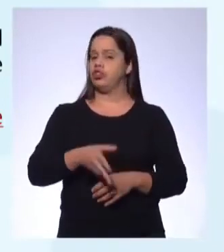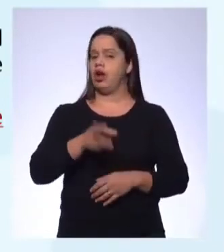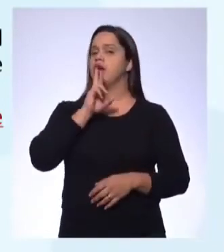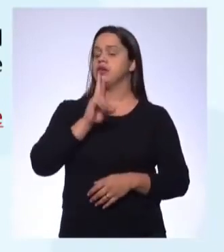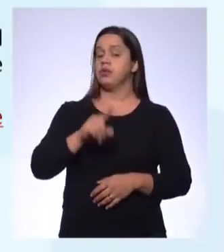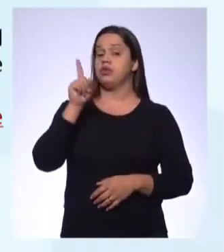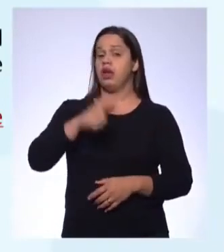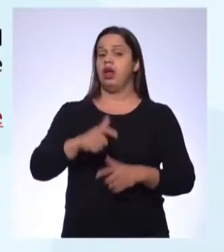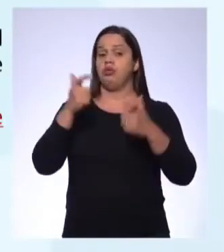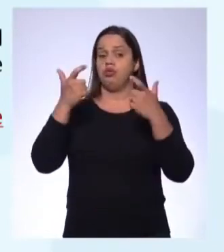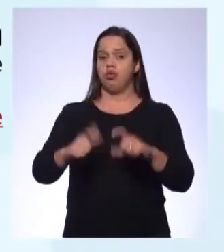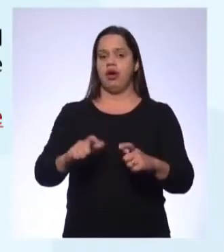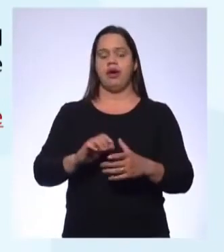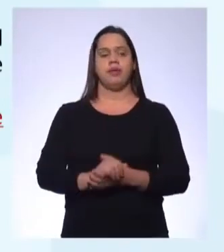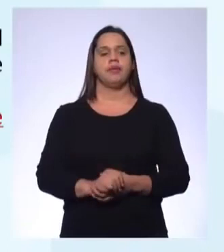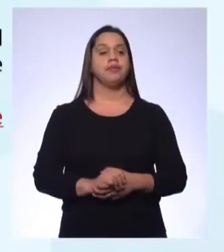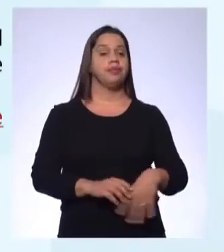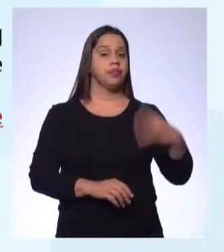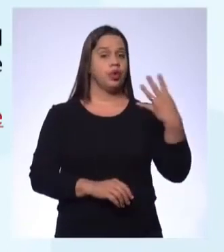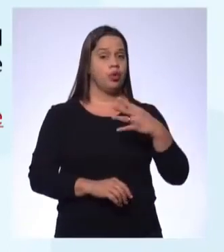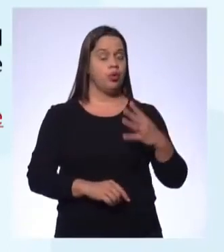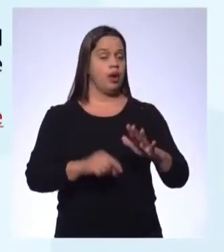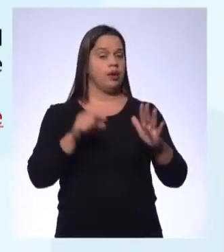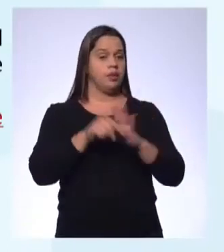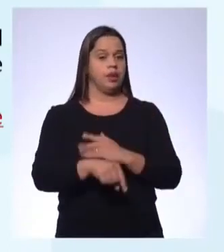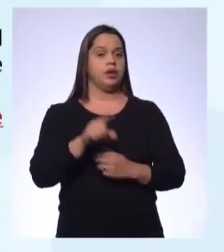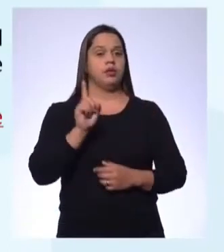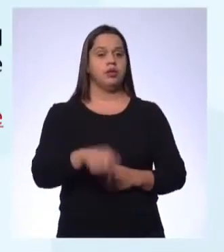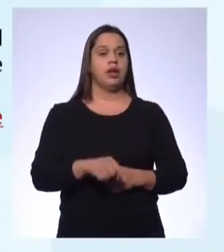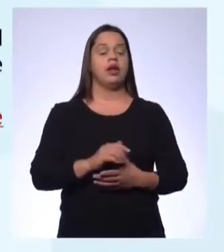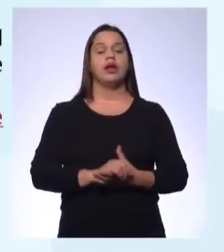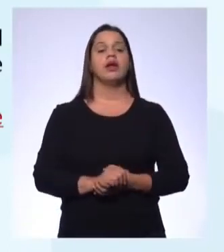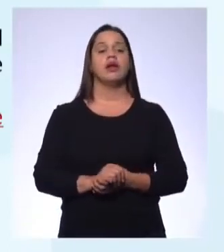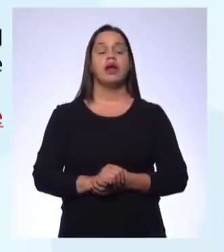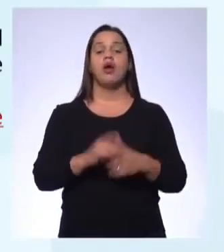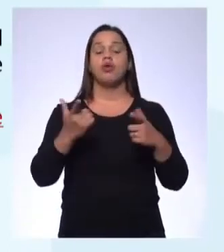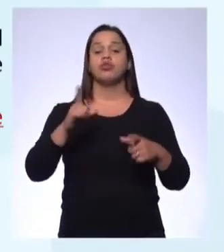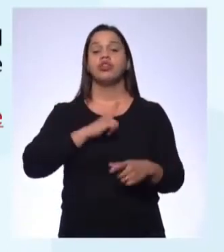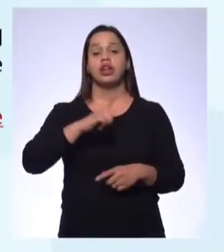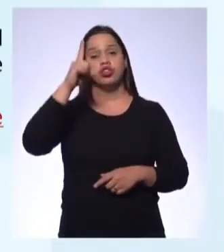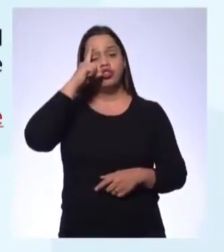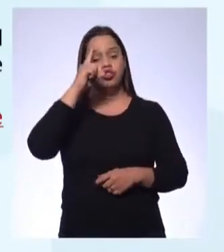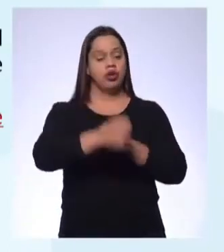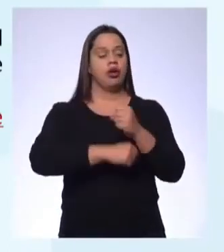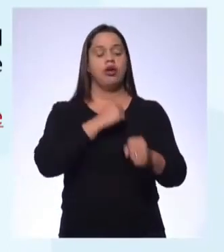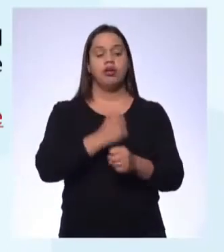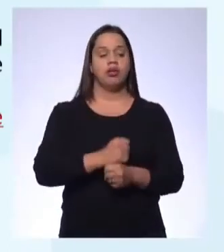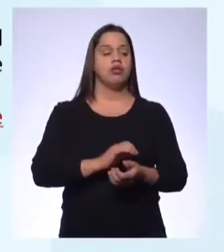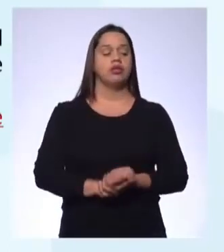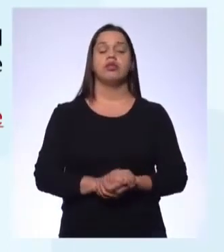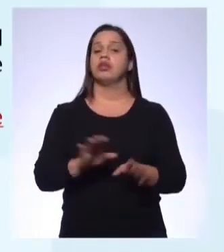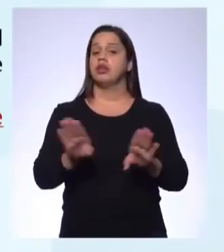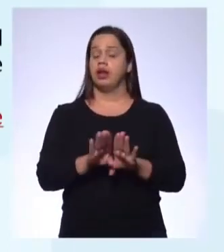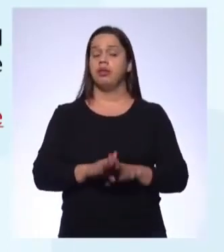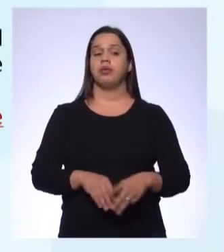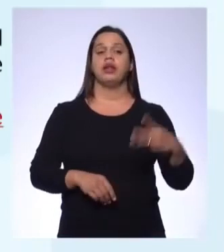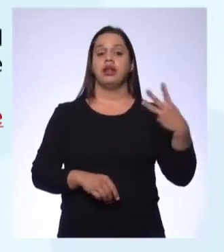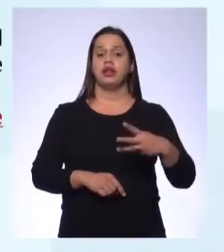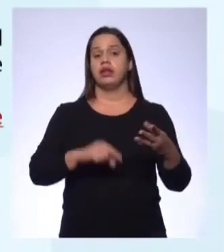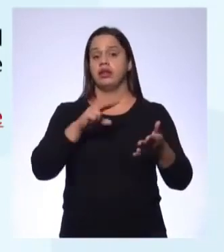lugar. A quarta pergunta era when? Aonde tem data? Também em third line, na terceira linha.